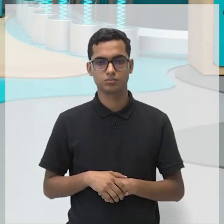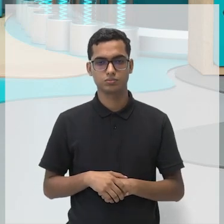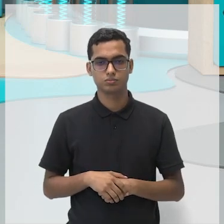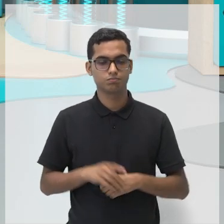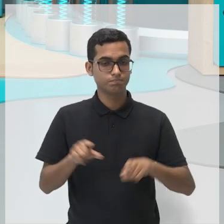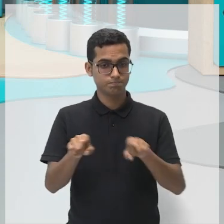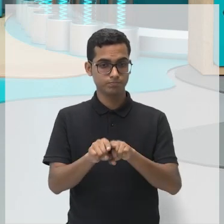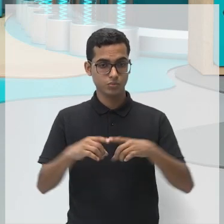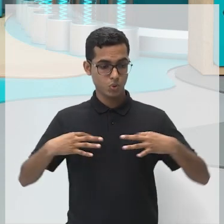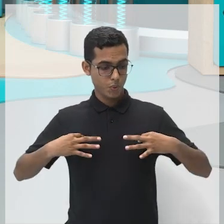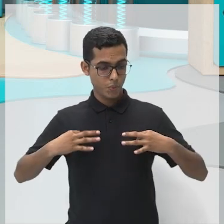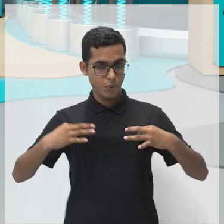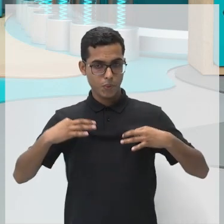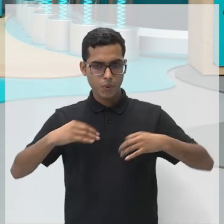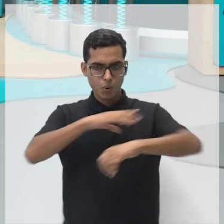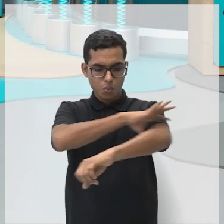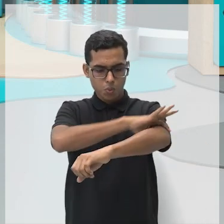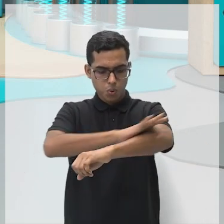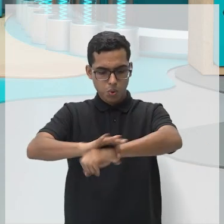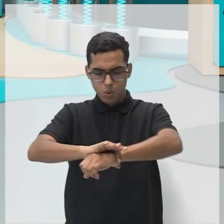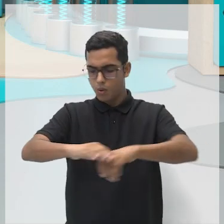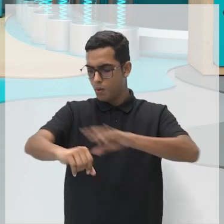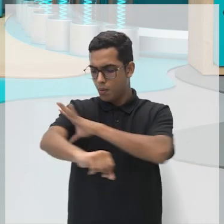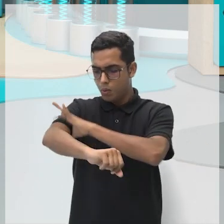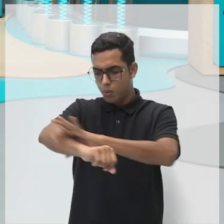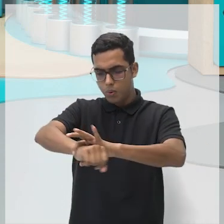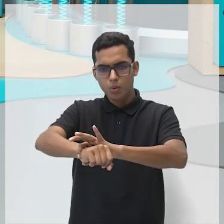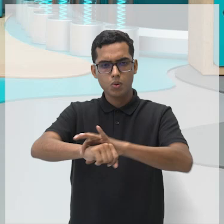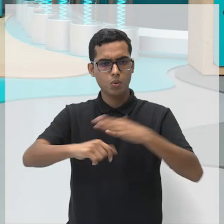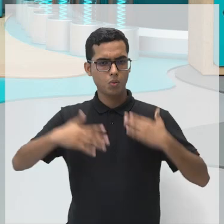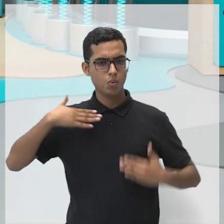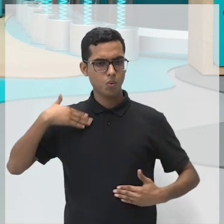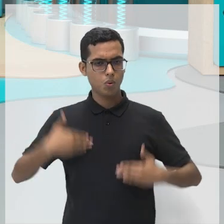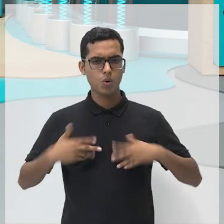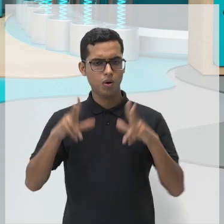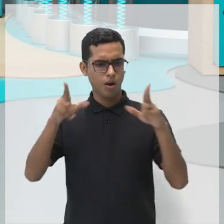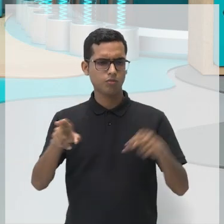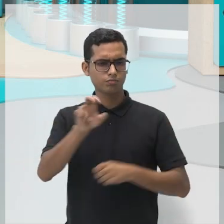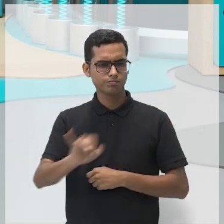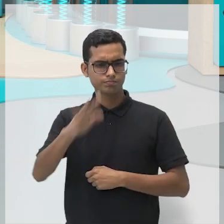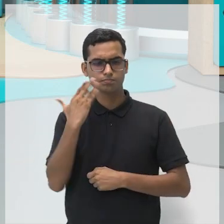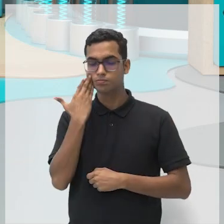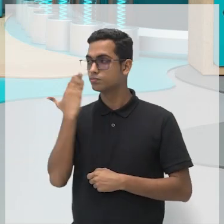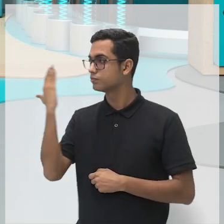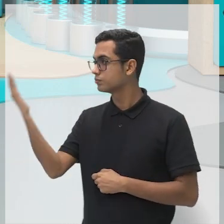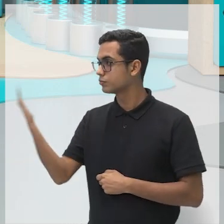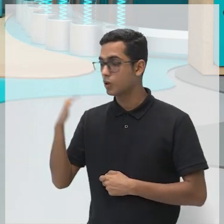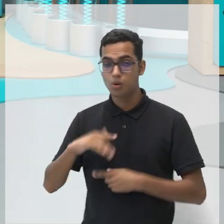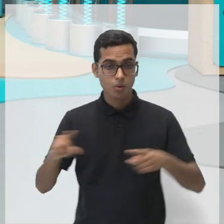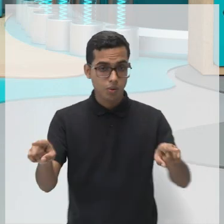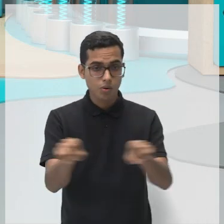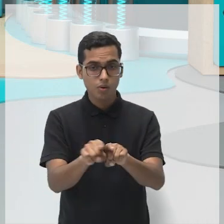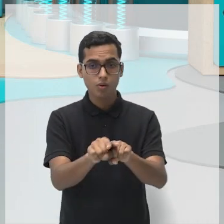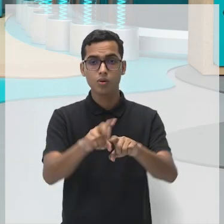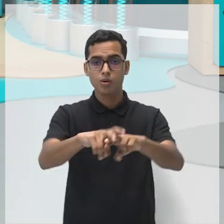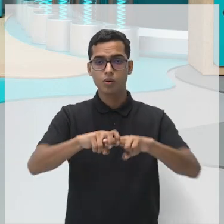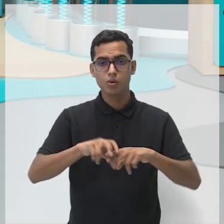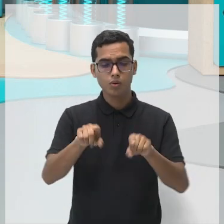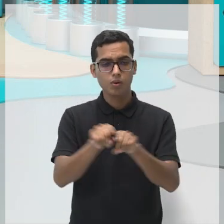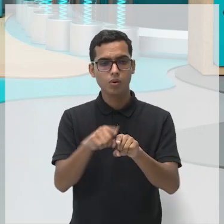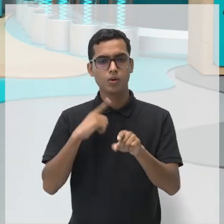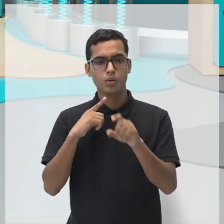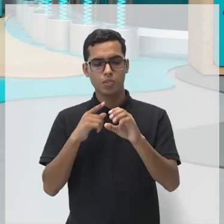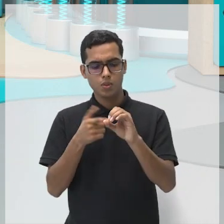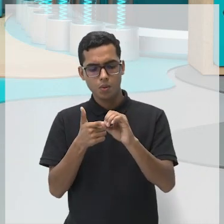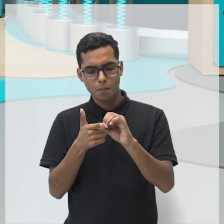preferencialmente roupas que façam ali a cobertura de todo o corpo, como a gente consegue ver nas imagens. Isso porque, apesar de ser uma bola